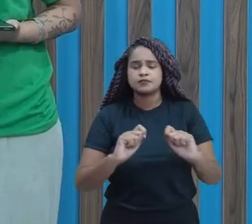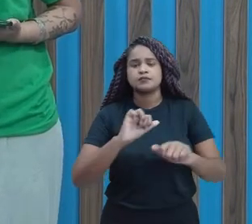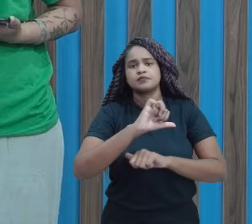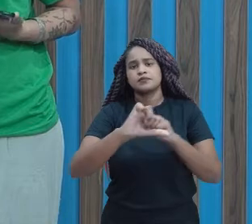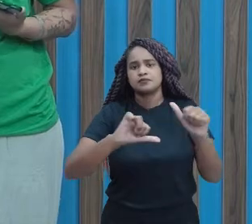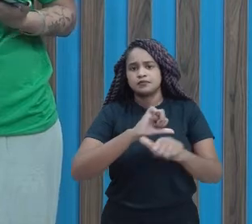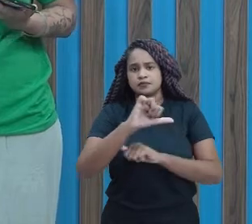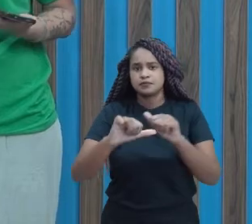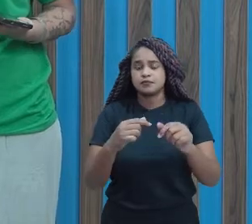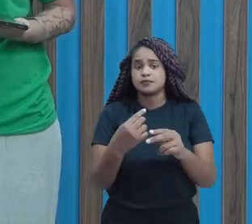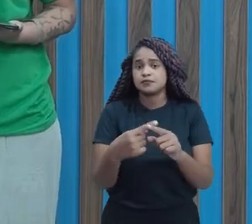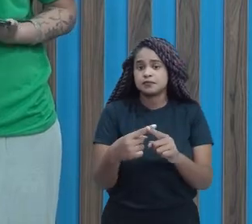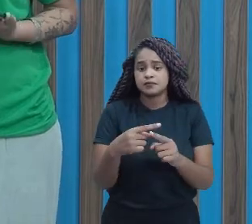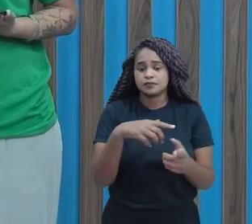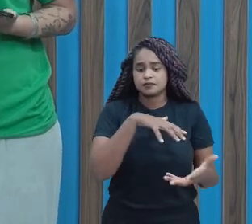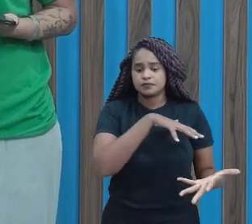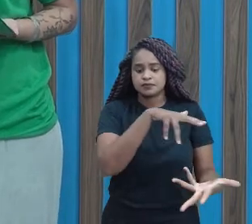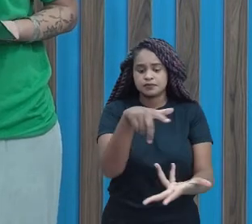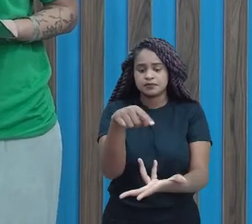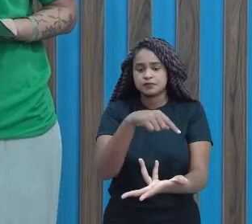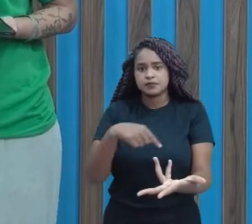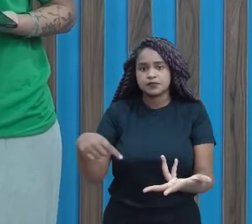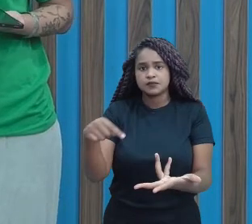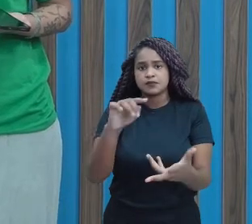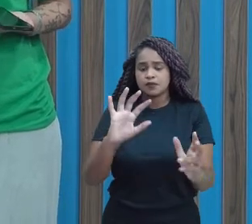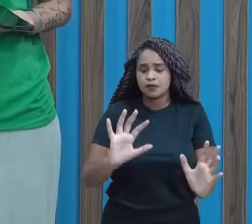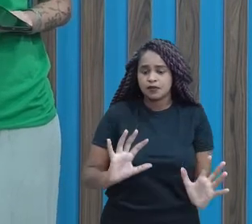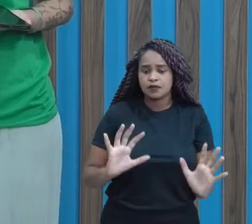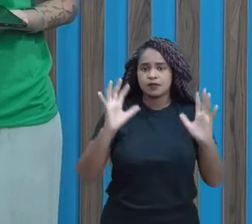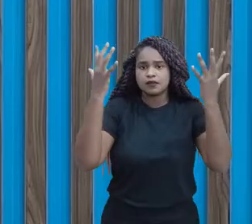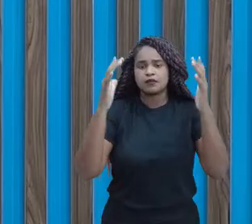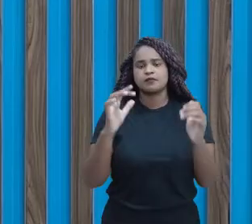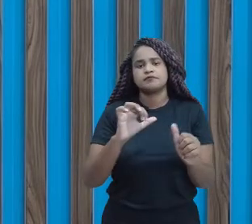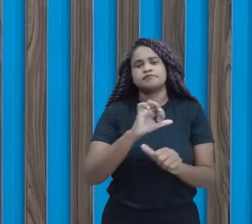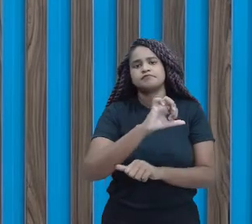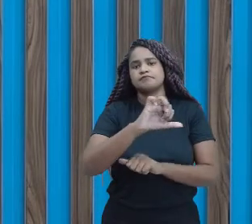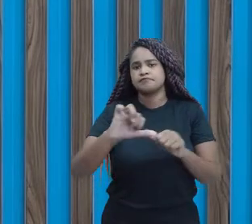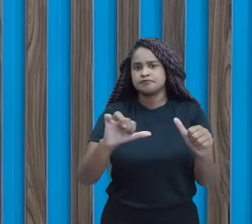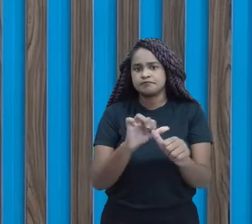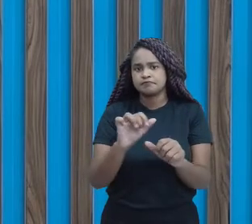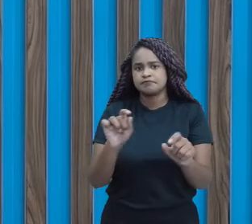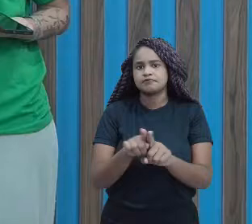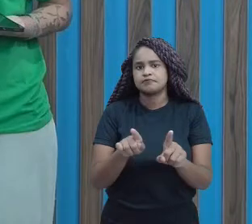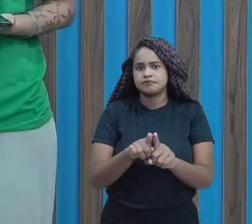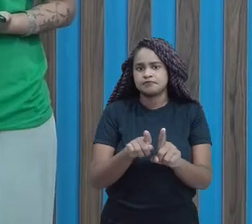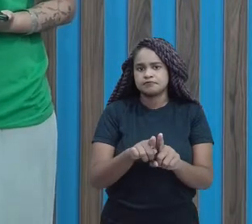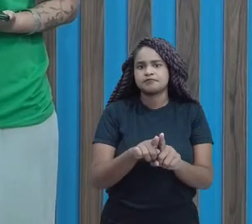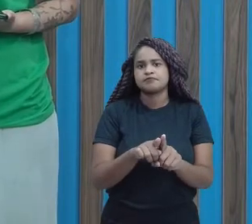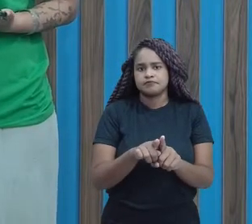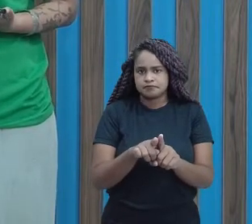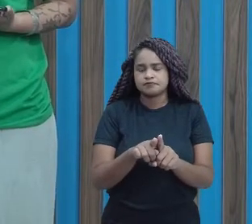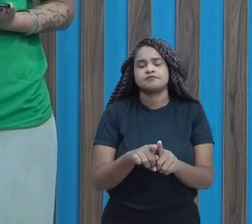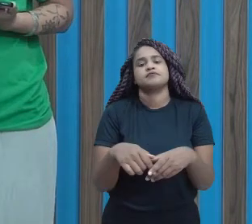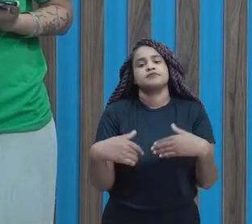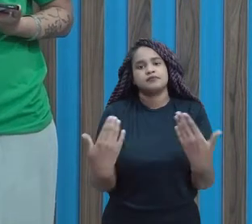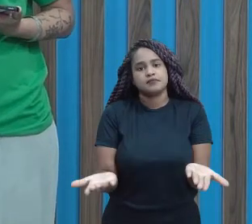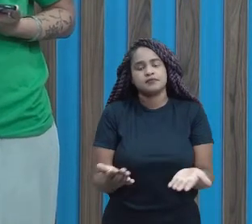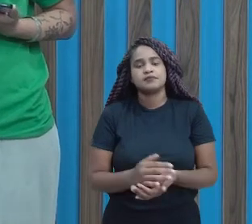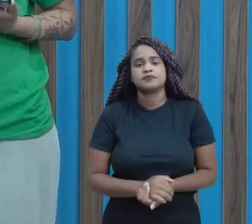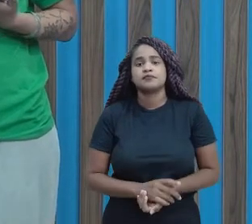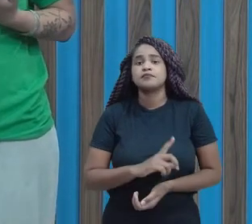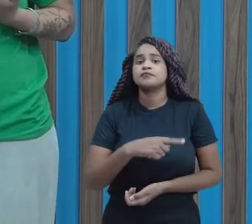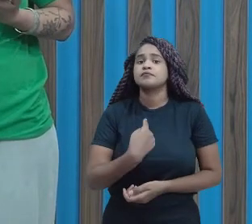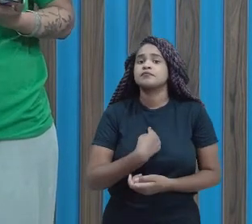realidade, porque a humanidade, né, ela mudou o clima. Né, isso, professor, o clima na Terra, professor Giorgio. Então, assim, a